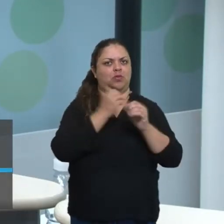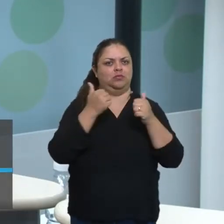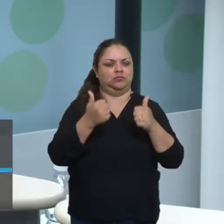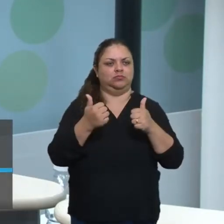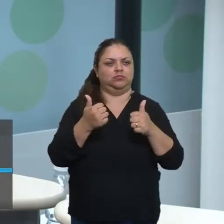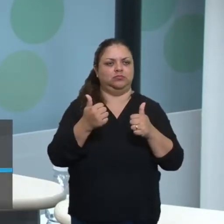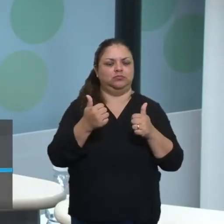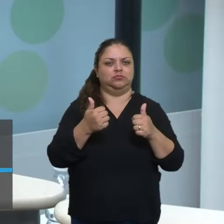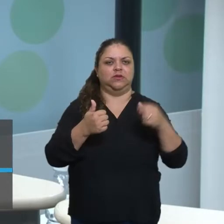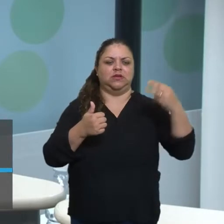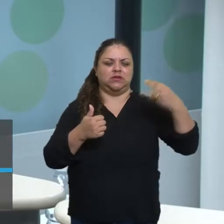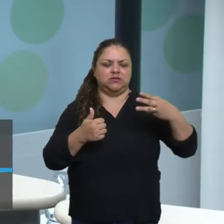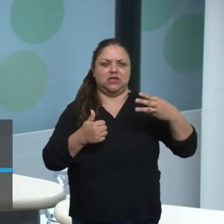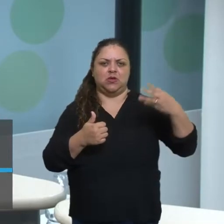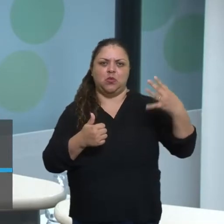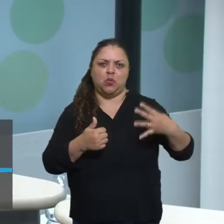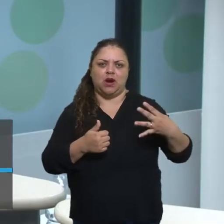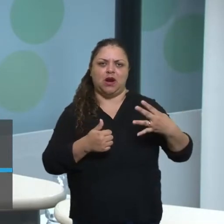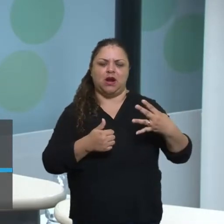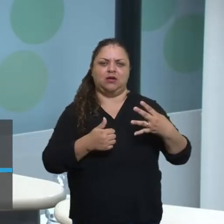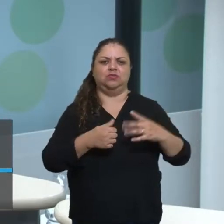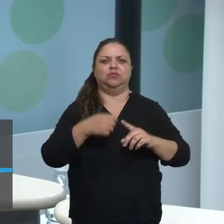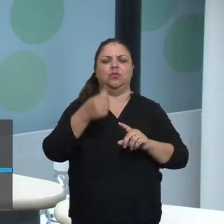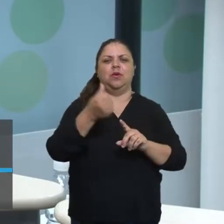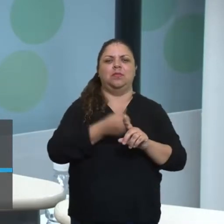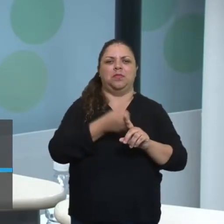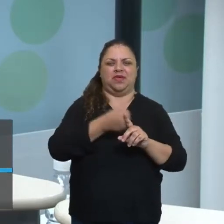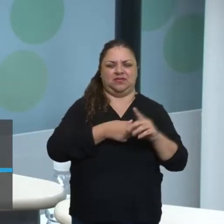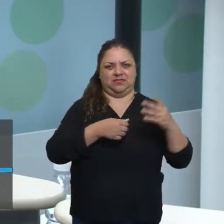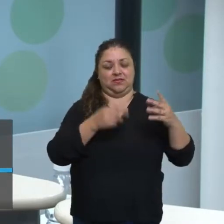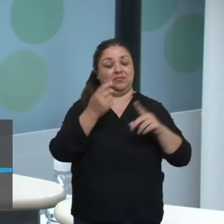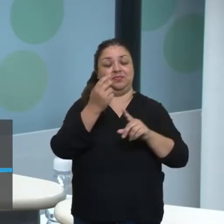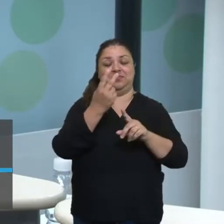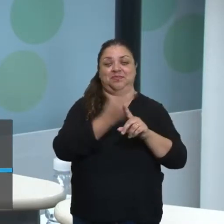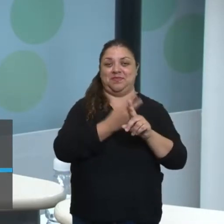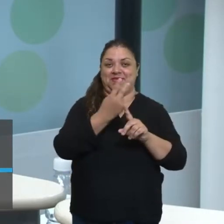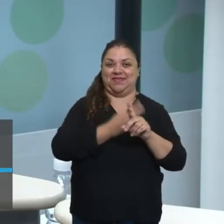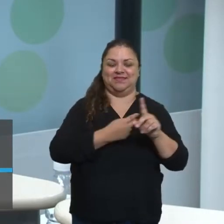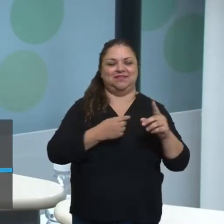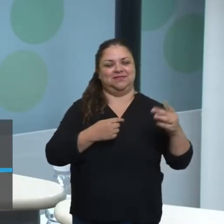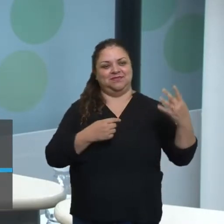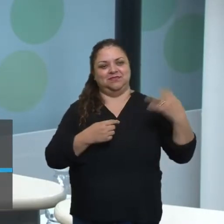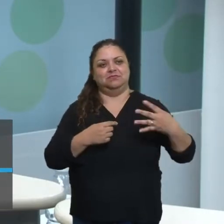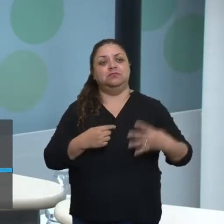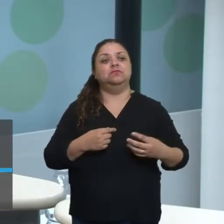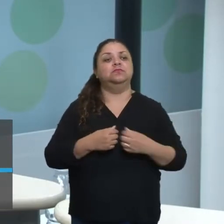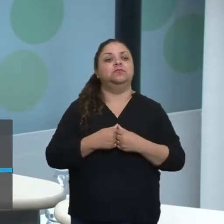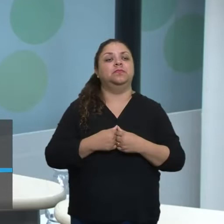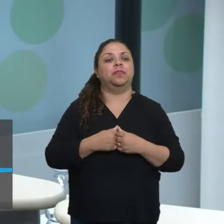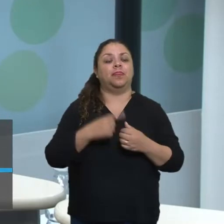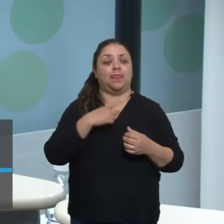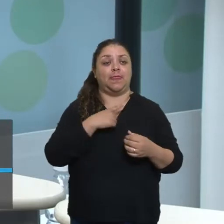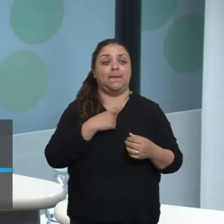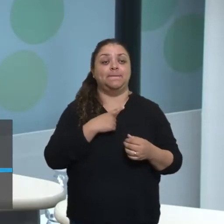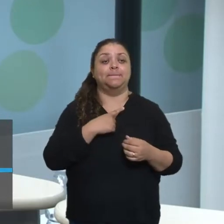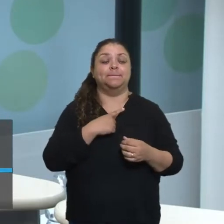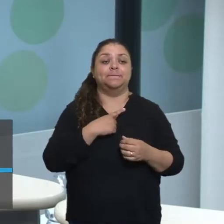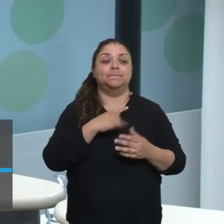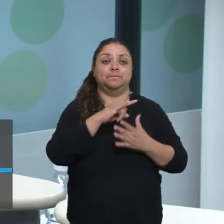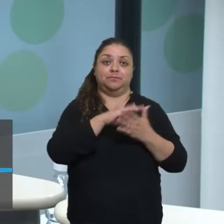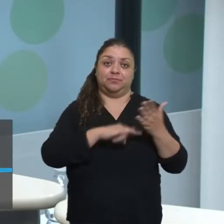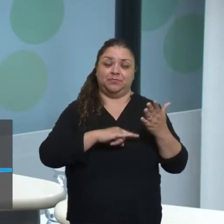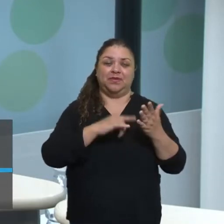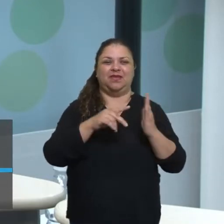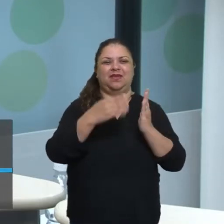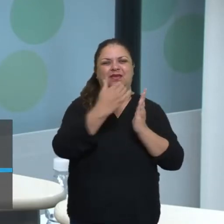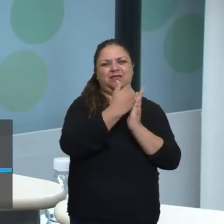terceiro para o quarto bimestre foi incluído um novo item lá Tá além do que apareceu aqui as fichas